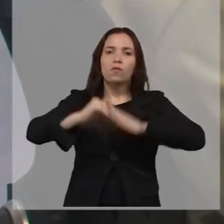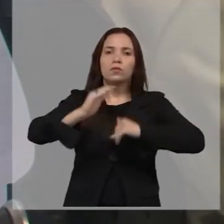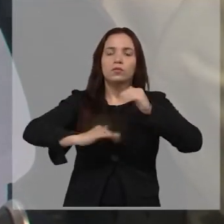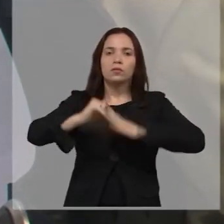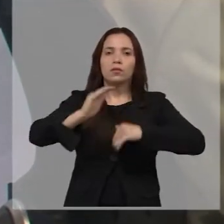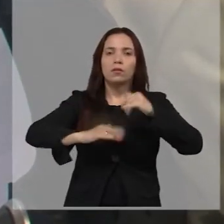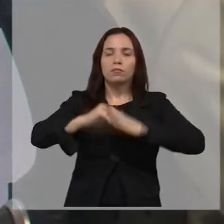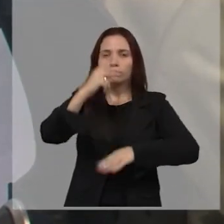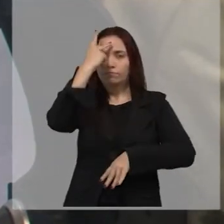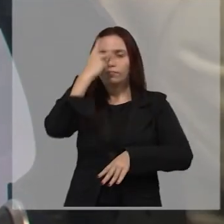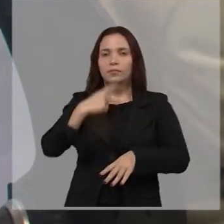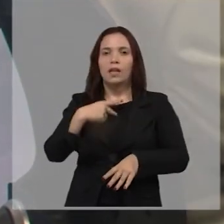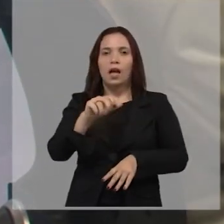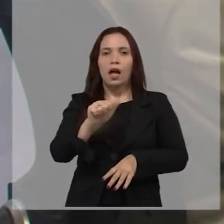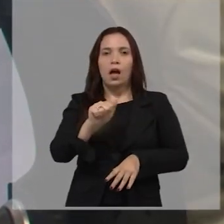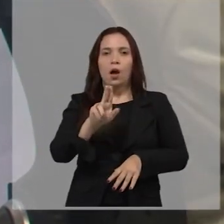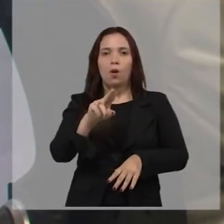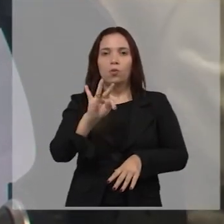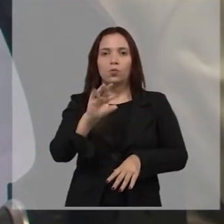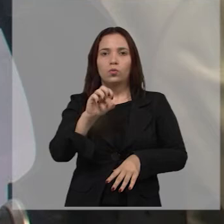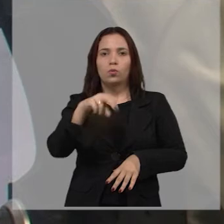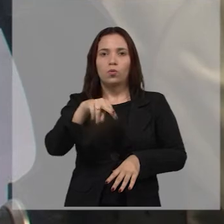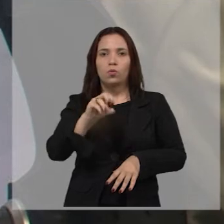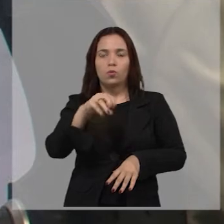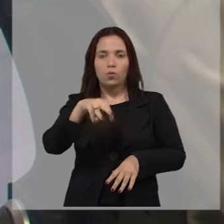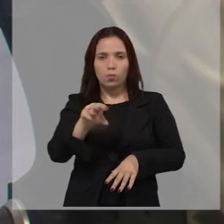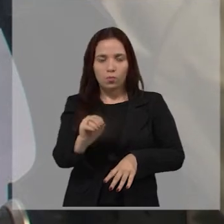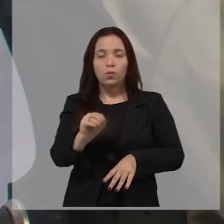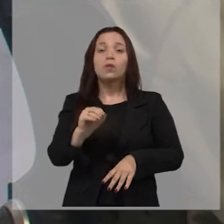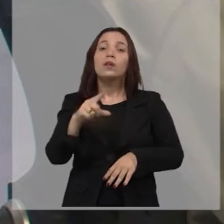ser professor autônomo, né? Sobre ser microempresário, pequeno